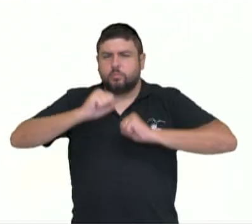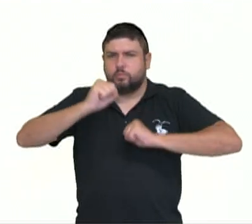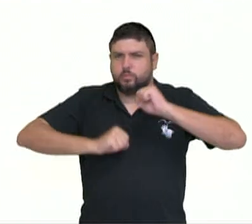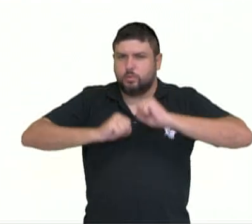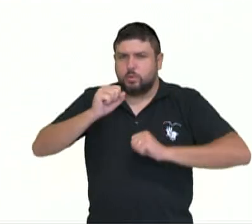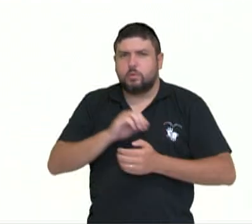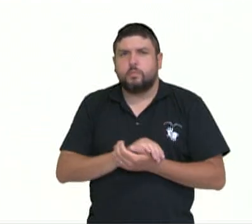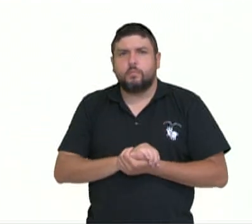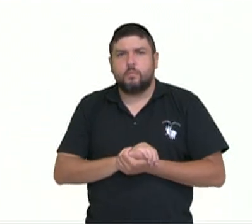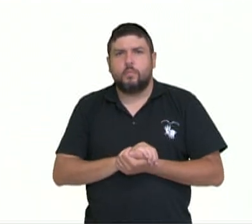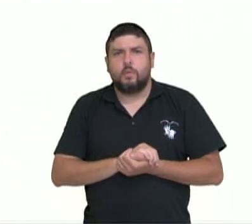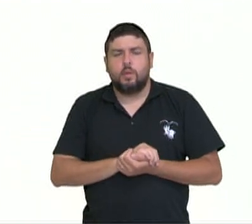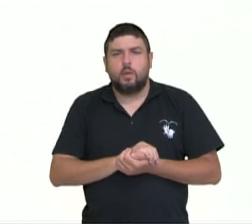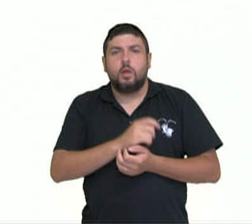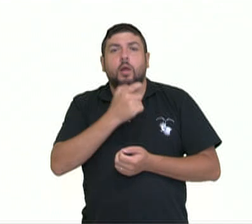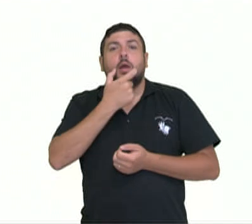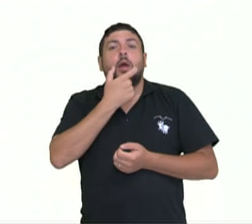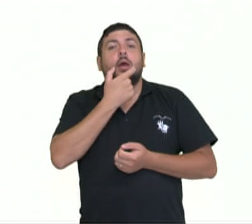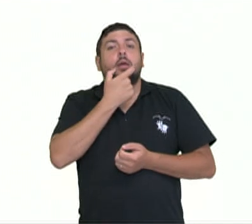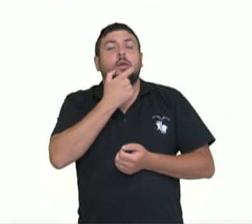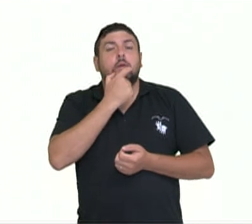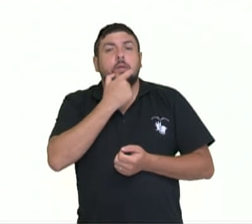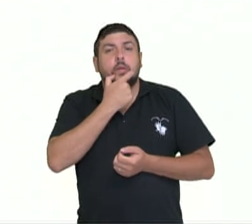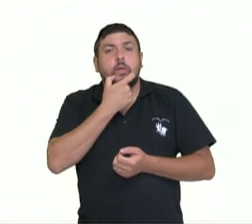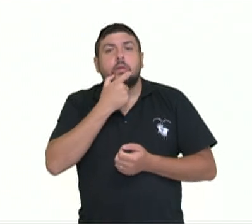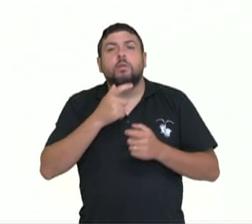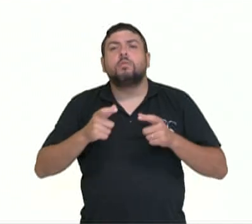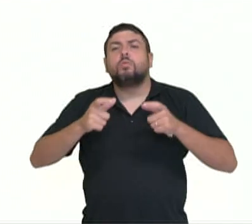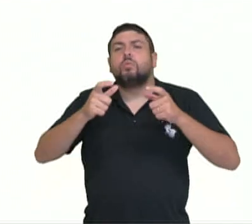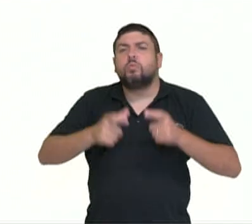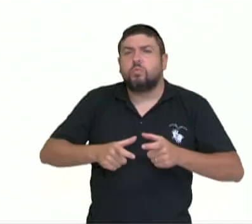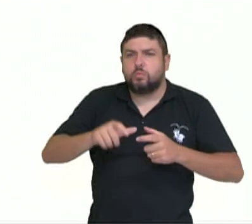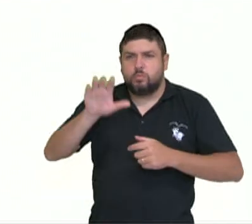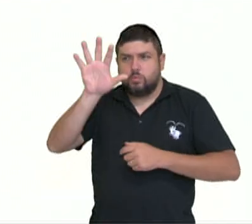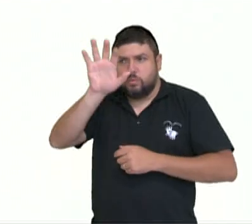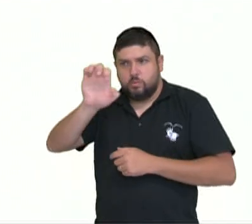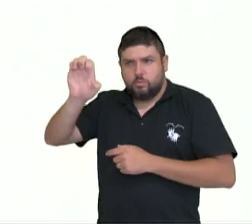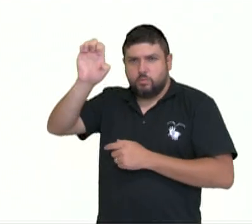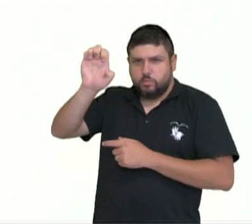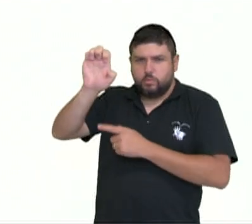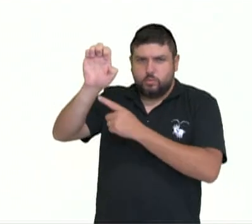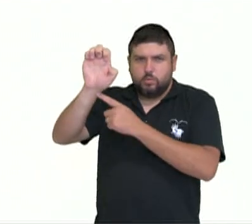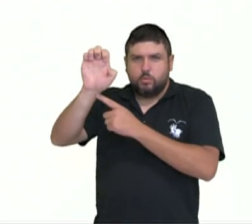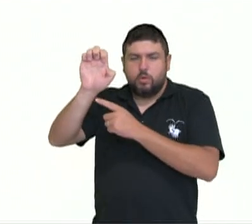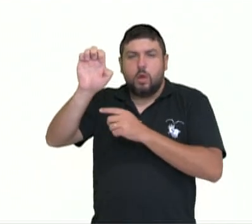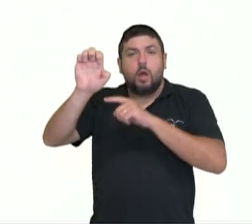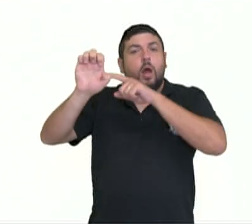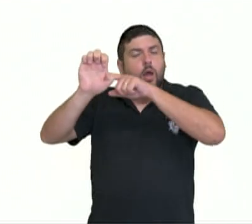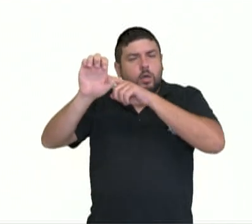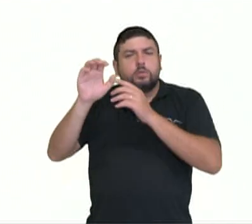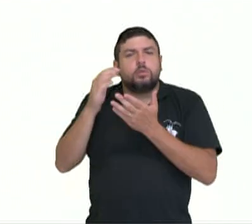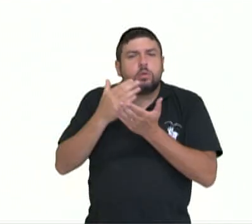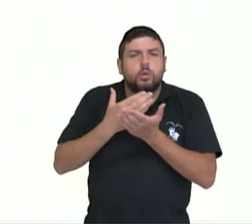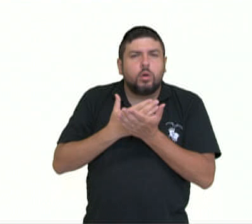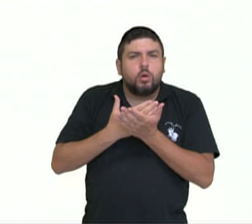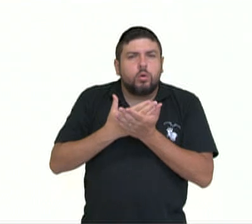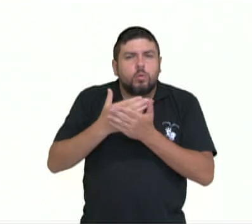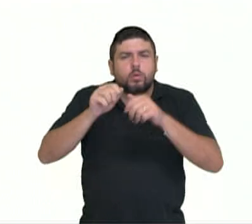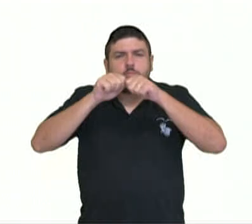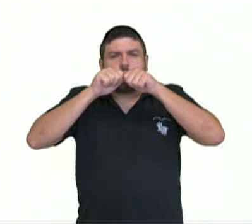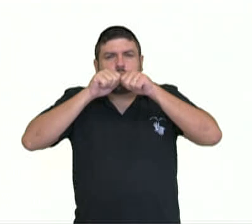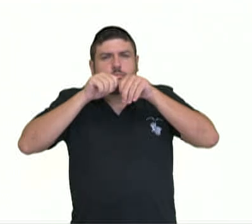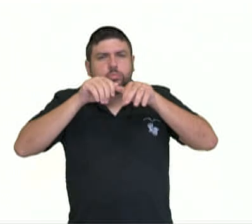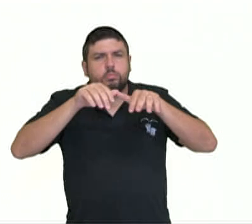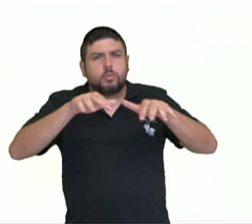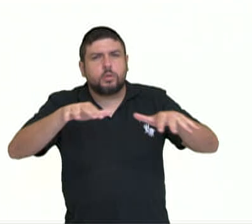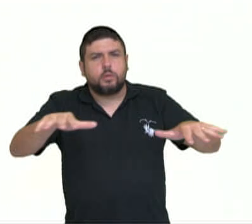A Inglaterra está localizada no continente europeu e é aqui que começa tudo disso que nós vamos